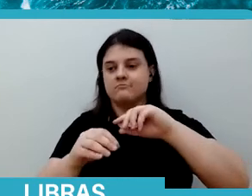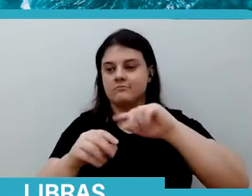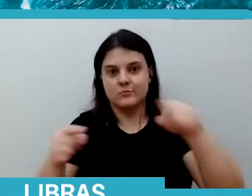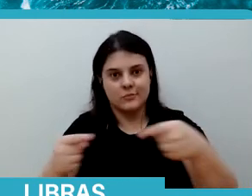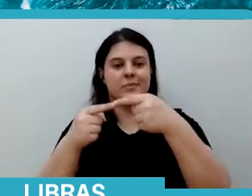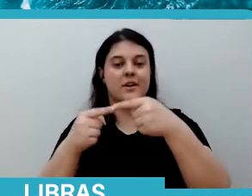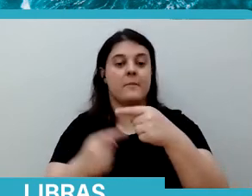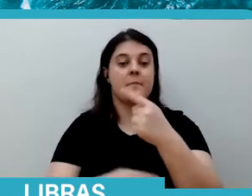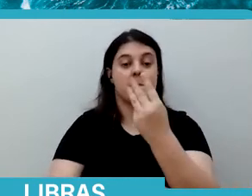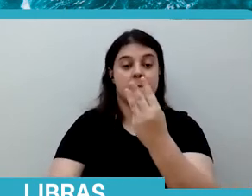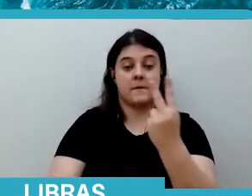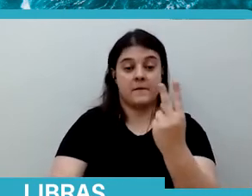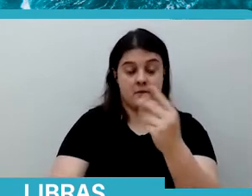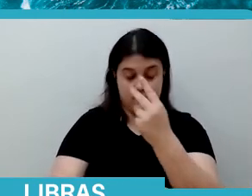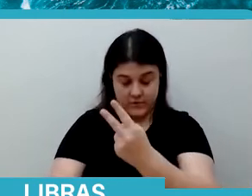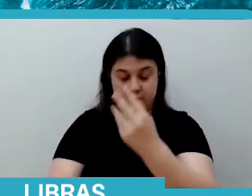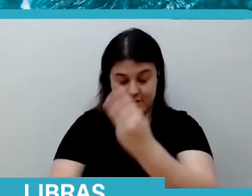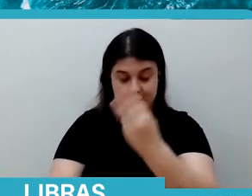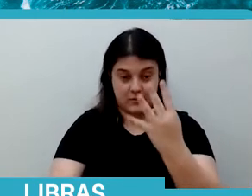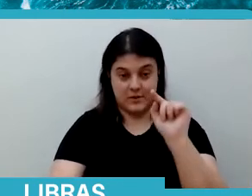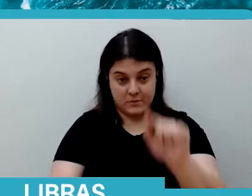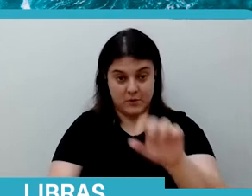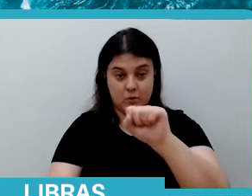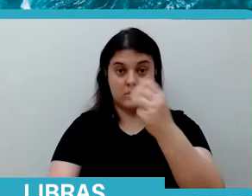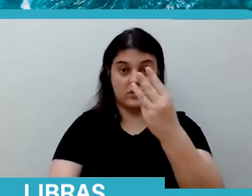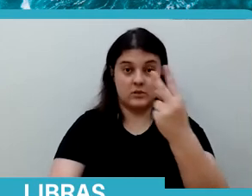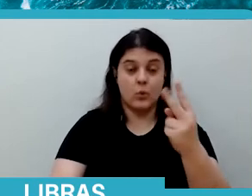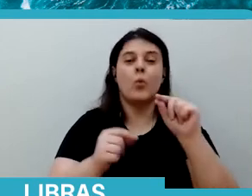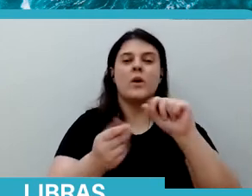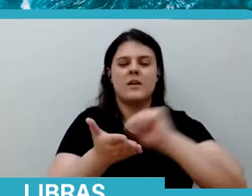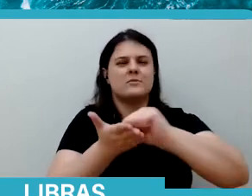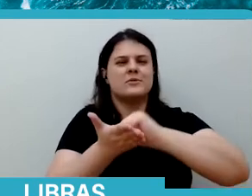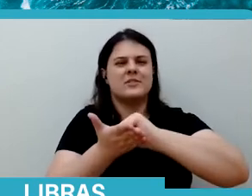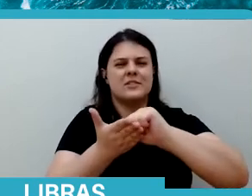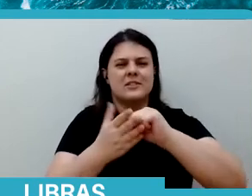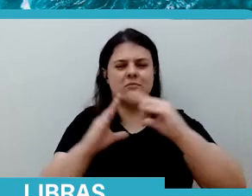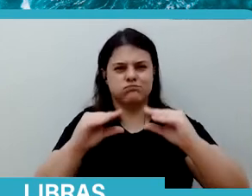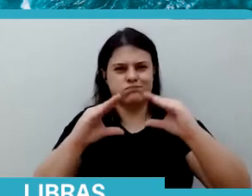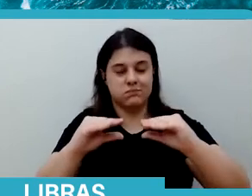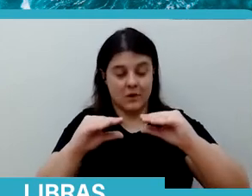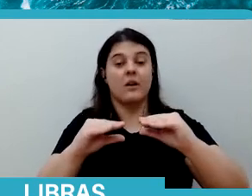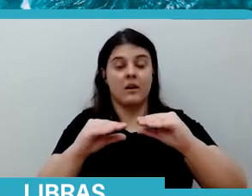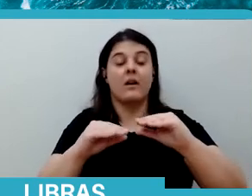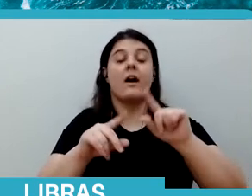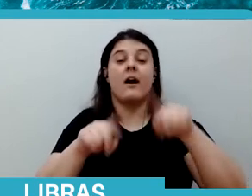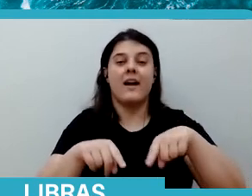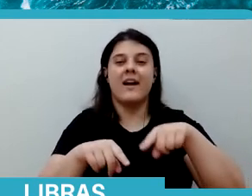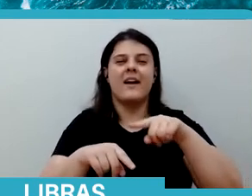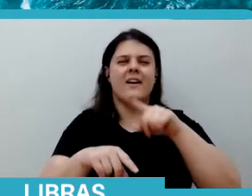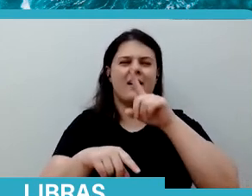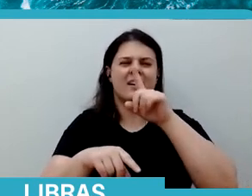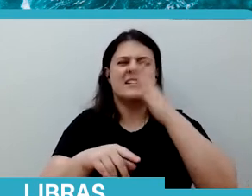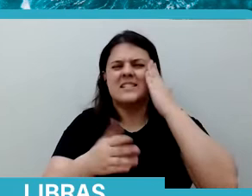34 1832 duas buchas vegetais que substituíram buchas plásticas era aquela verde